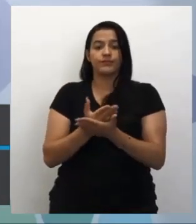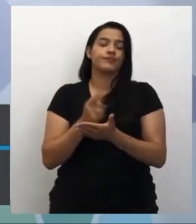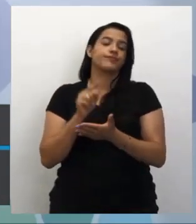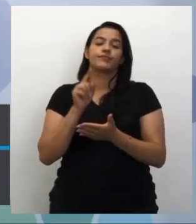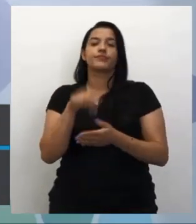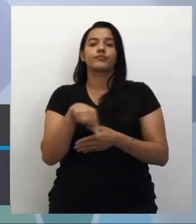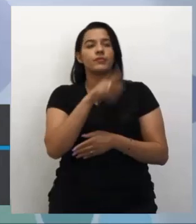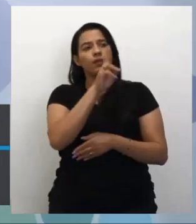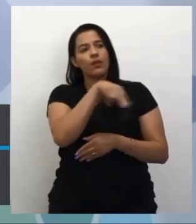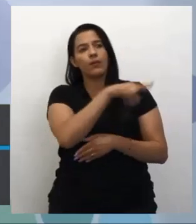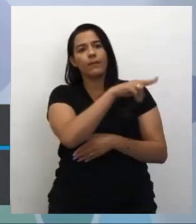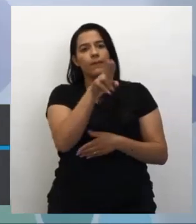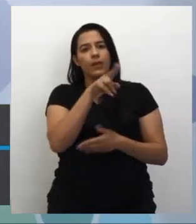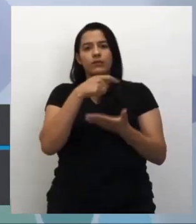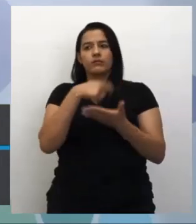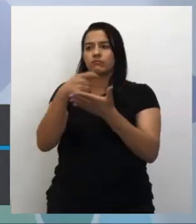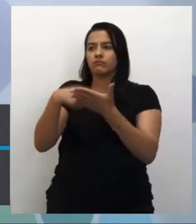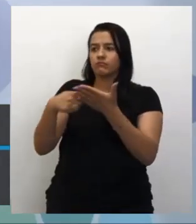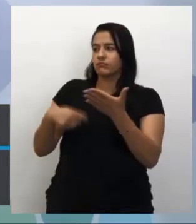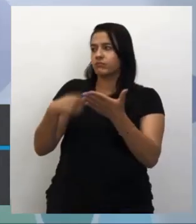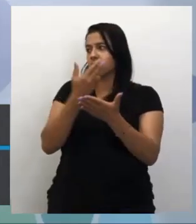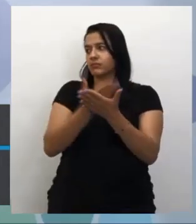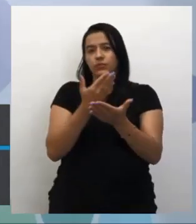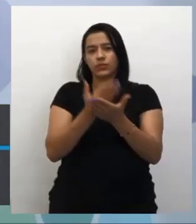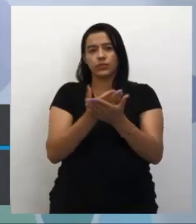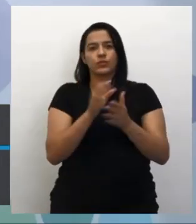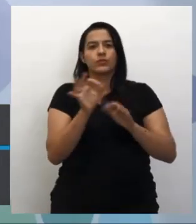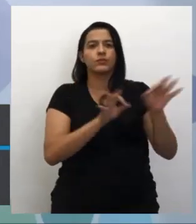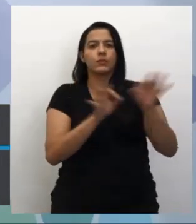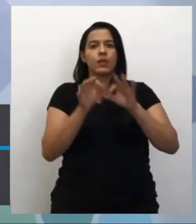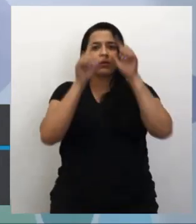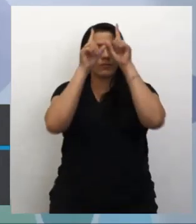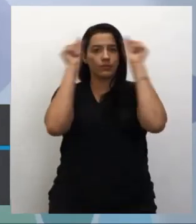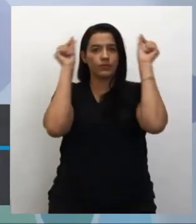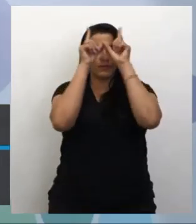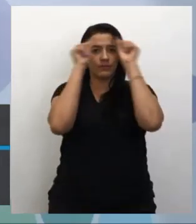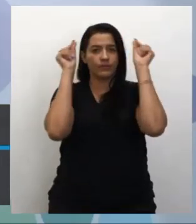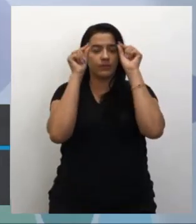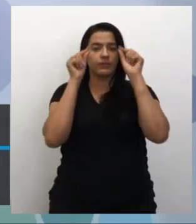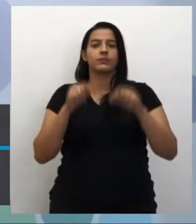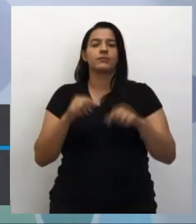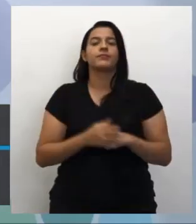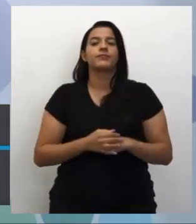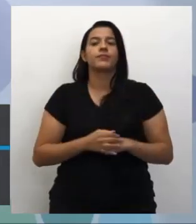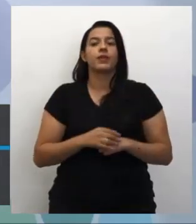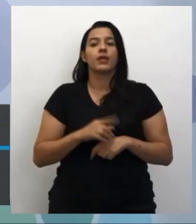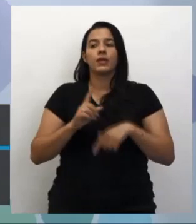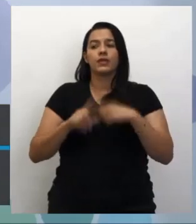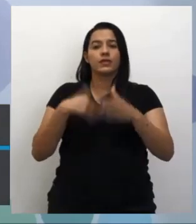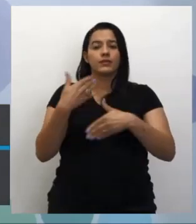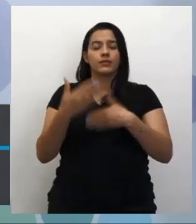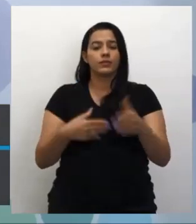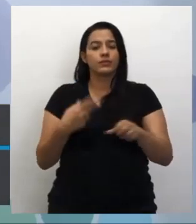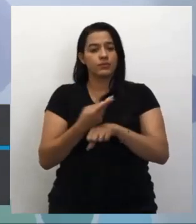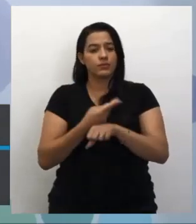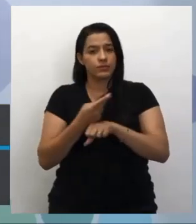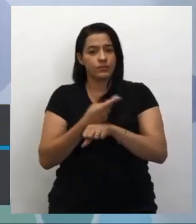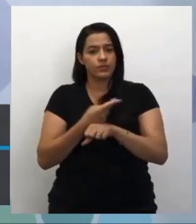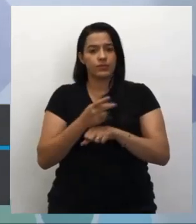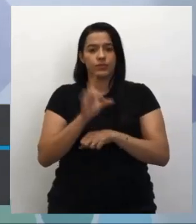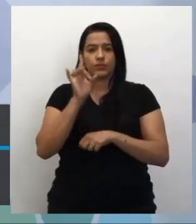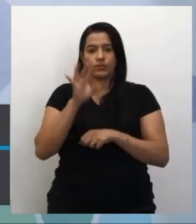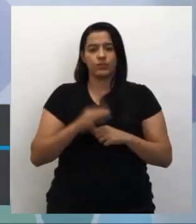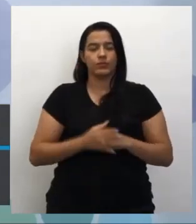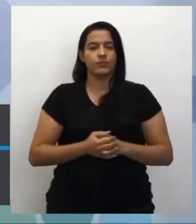quê? Teologia e foi ser enfermeiro. Tá? Texto do Machado de Assis, tá? Um enfermeiro, procure a história inteira, vamos ler só esse trechinho por